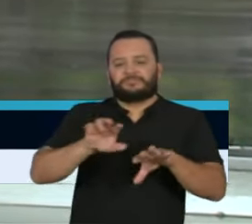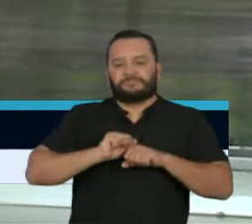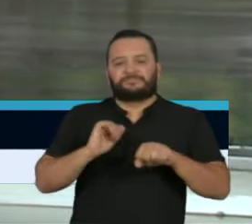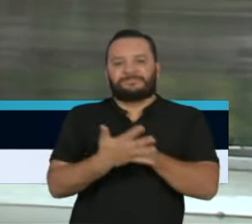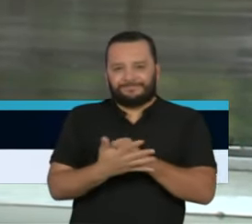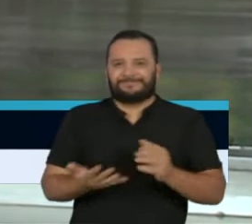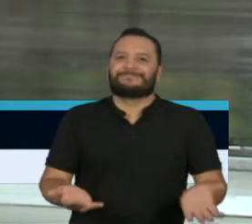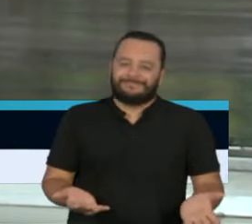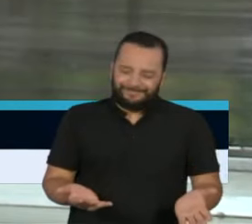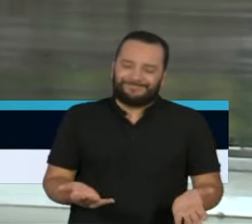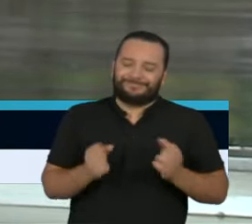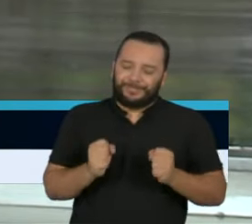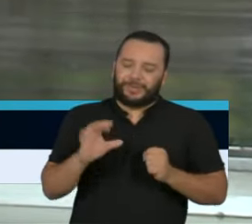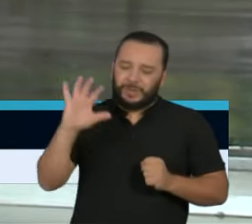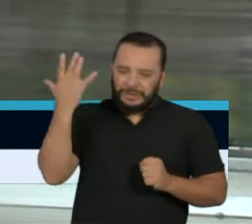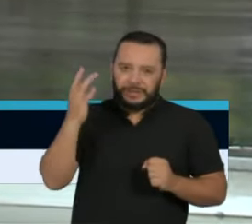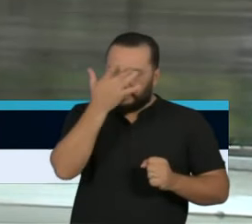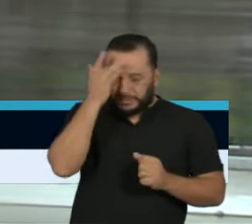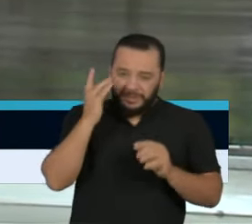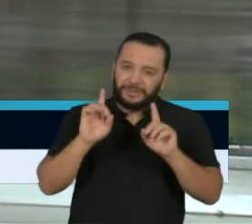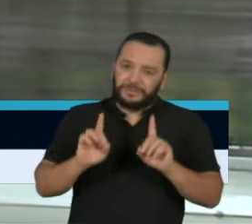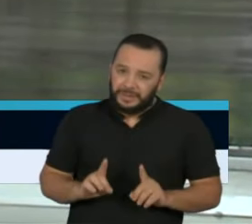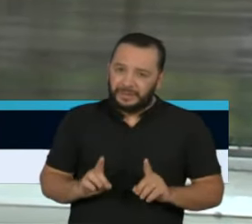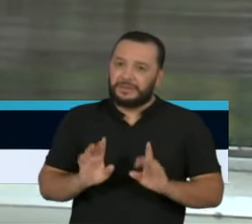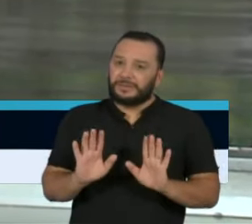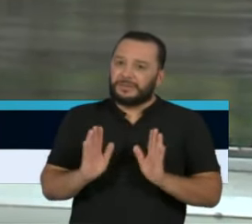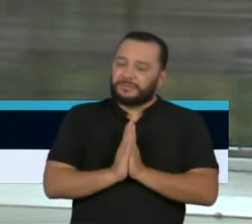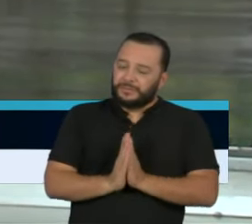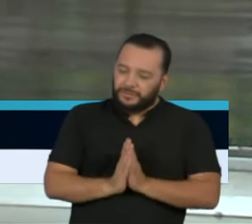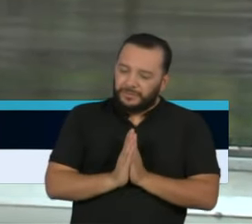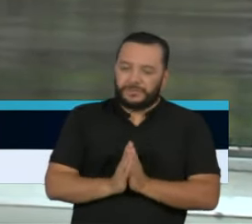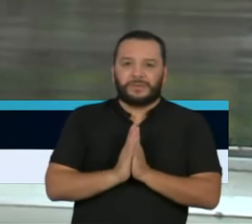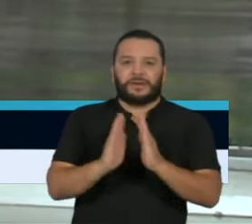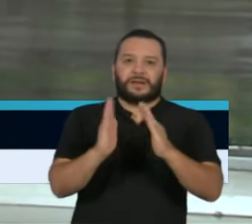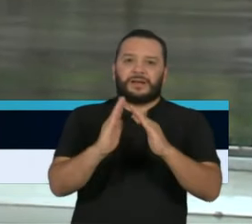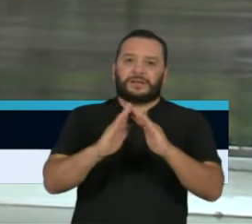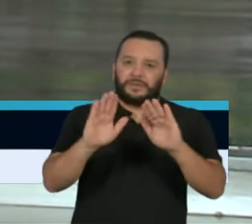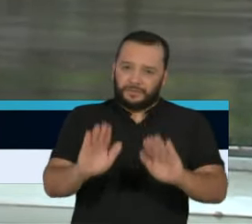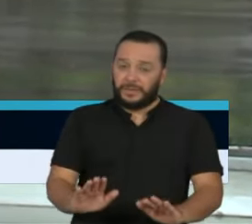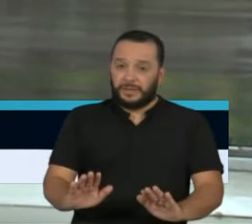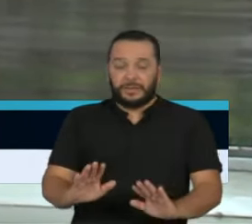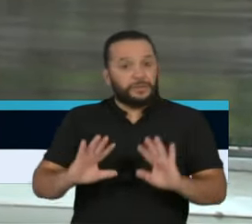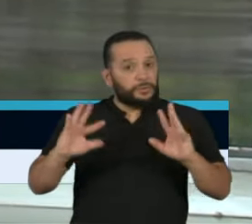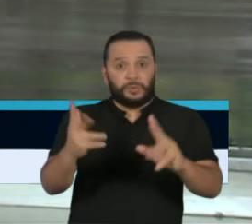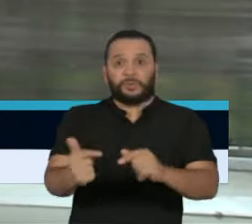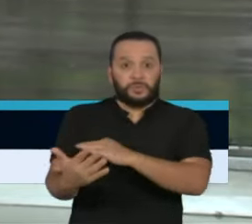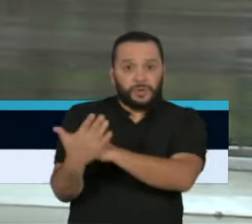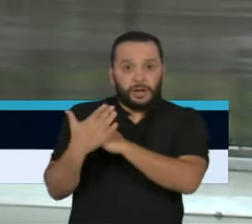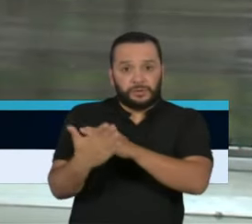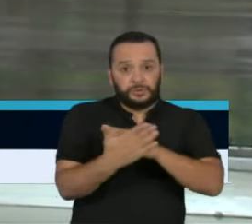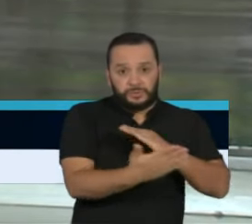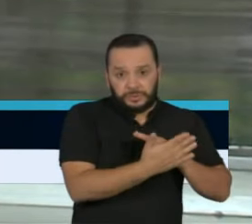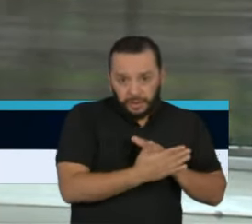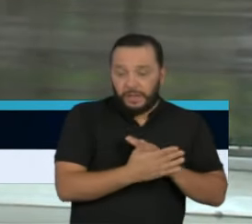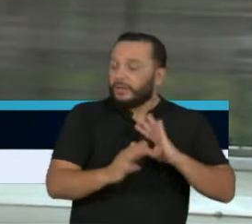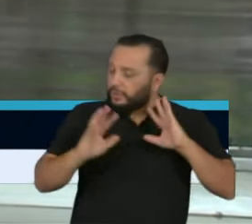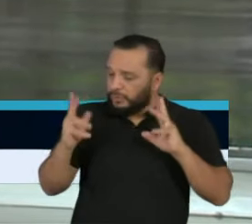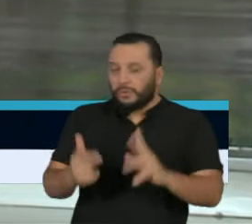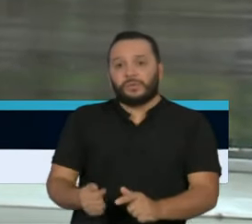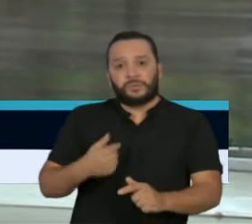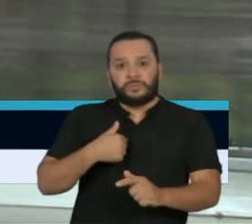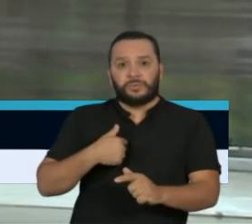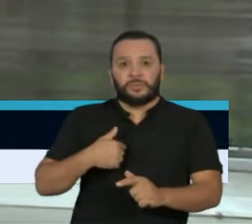comorbidades também, pessoas com deficiência, devem ficar em casa. Se todos ajudarem, se todos cooperarem, se todos